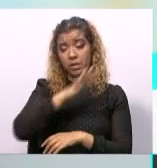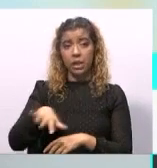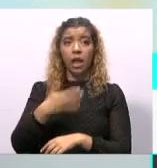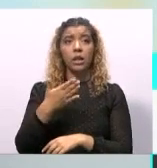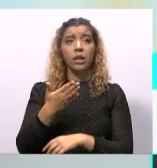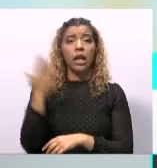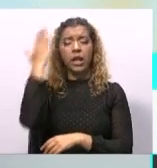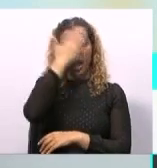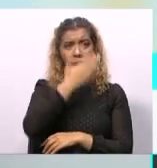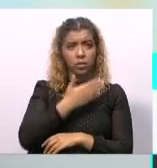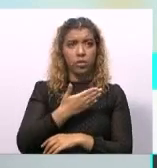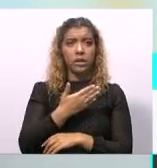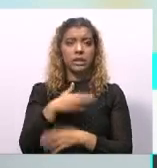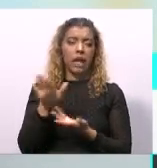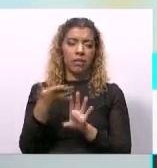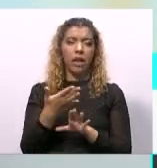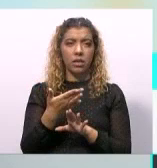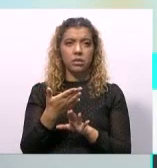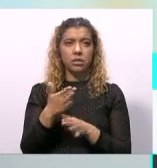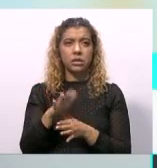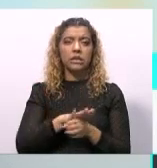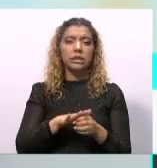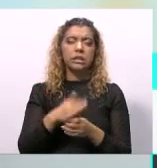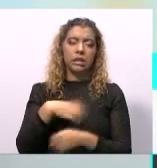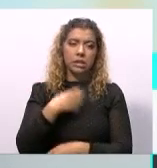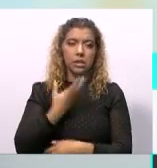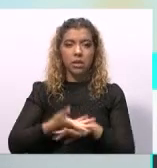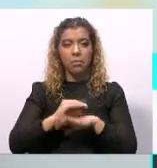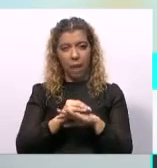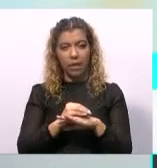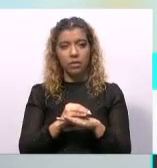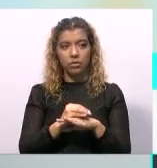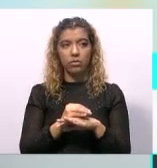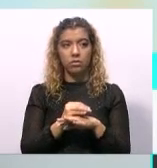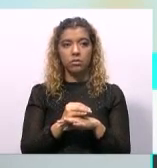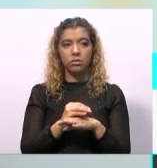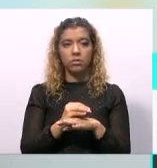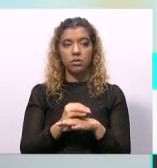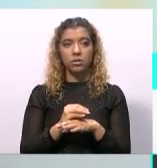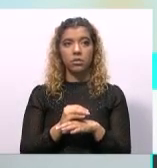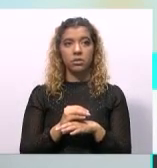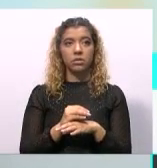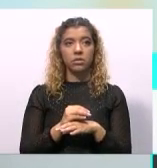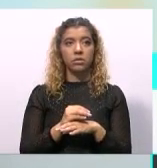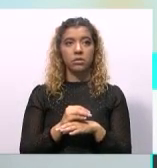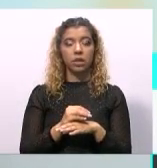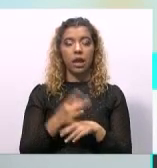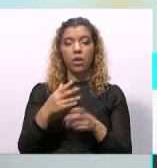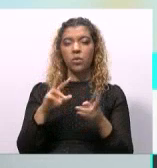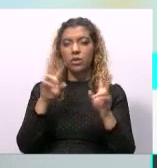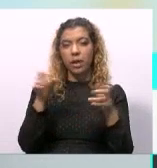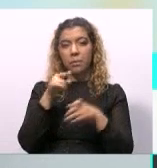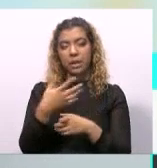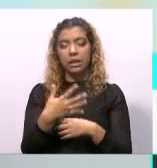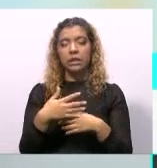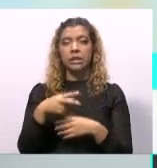por norma também é aqui o período do dia que é mais... que acontece aqui esta questão das pernas